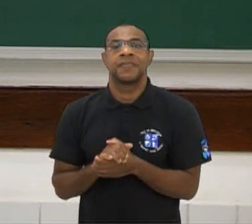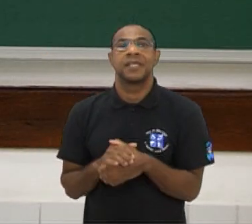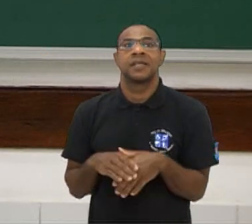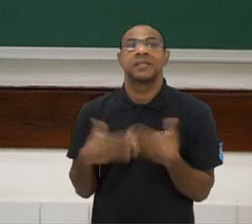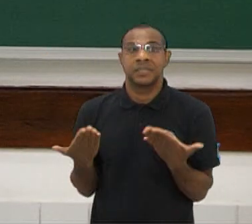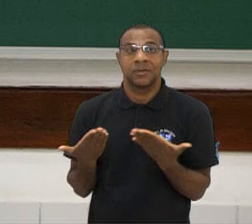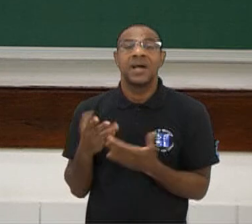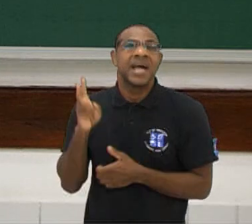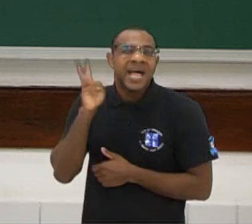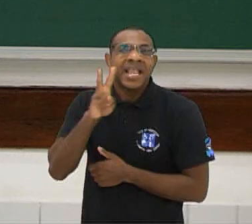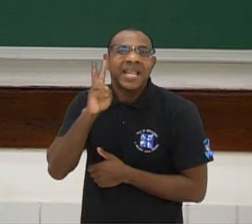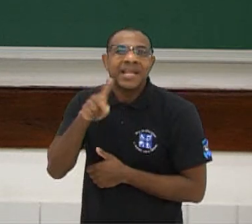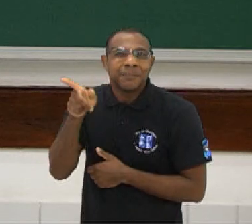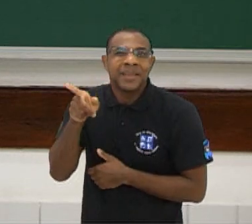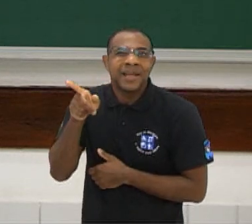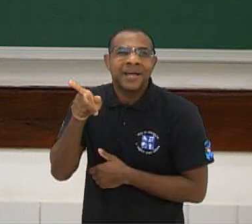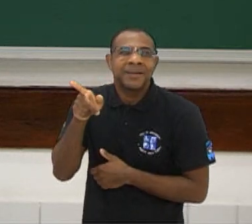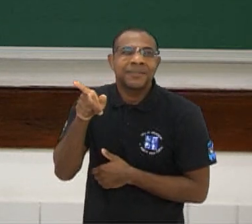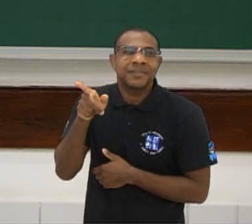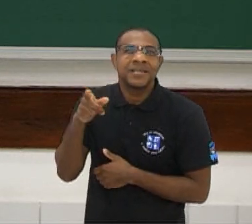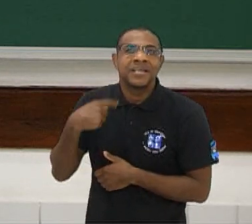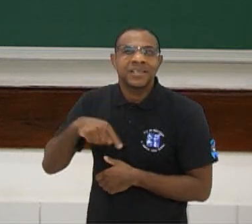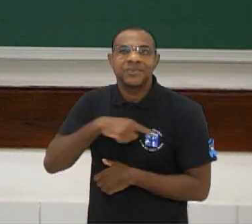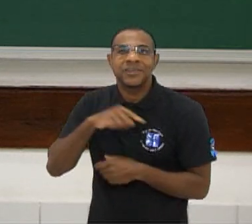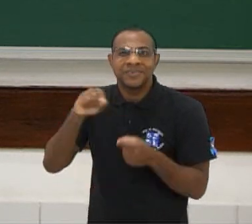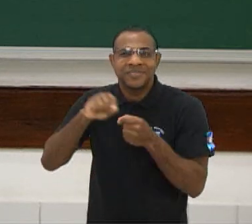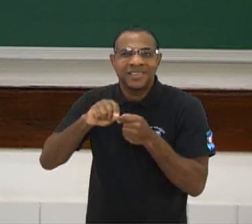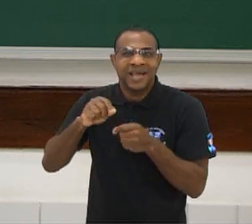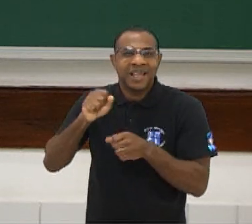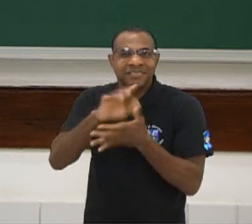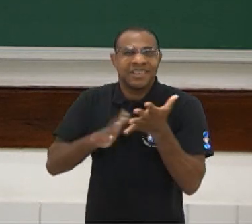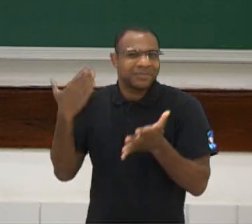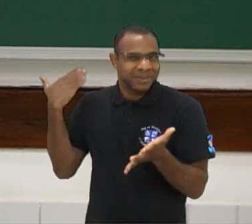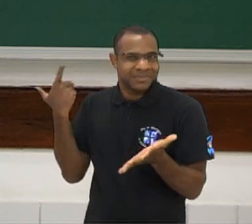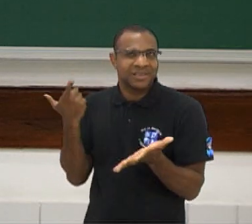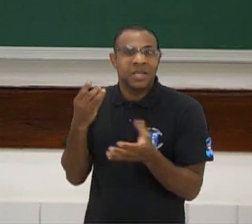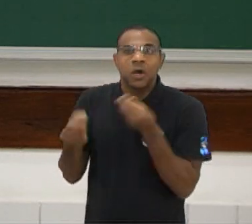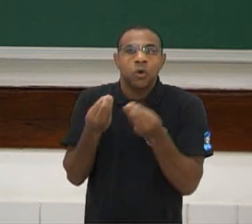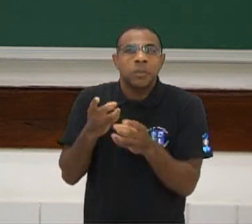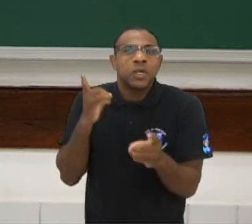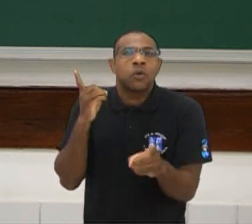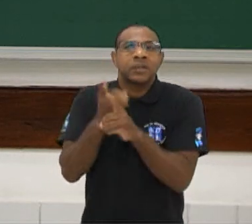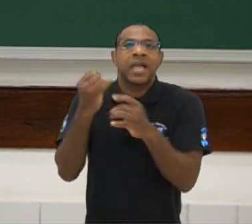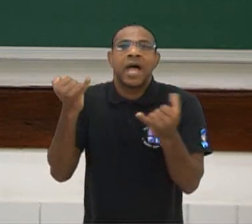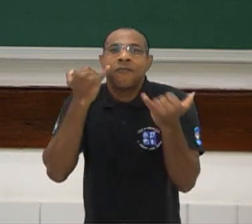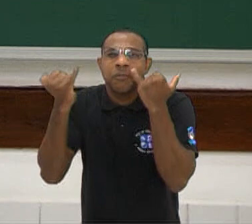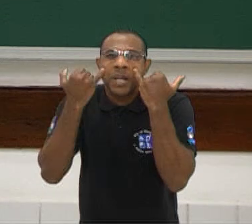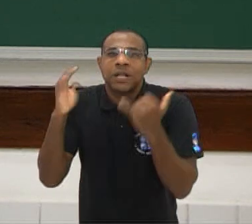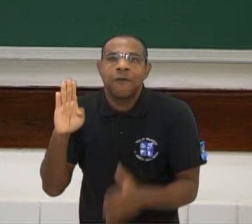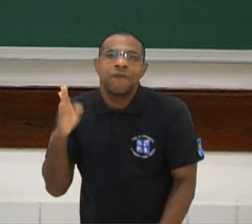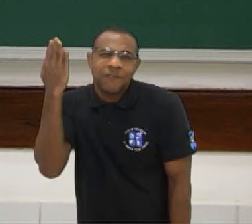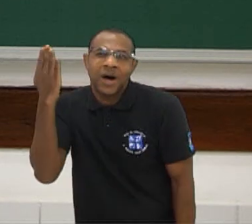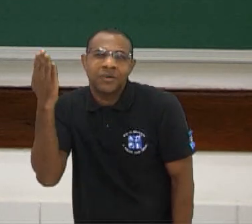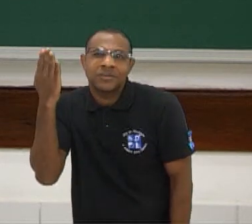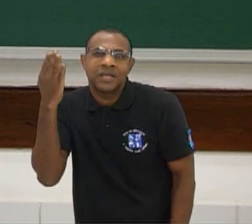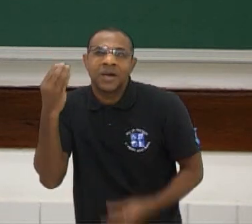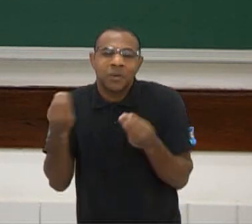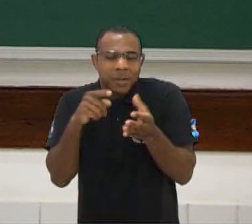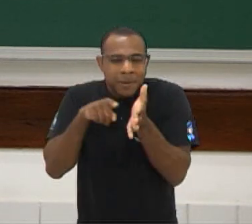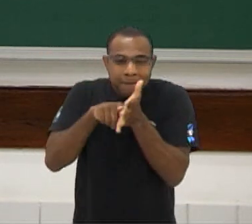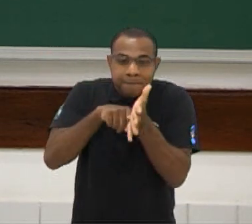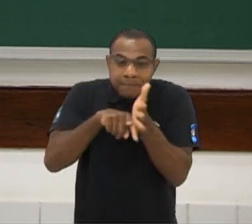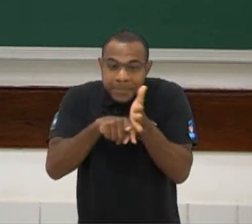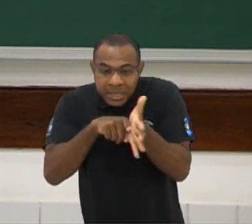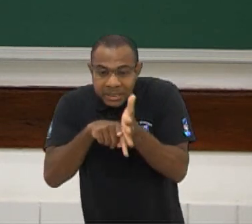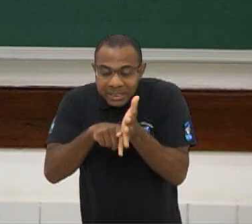descontextualizadas. Estão lembrados do nosso exercício que nós fizemos? Como encontrar essas fake news, de que forma que a gente pode pesquisar se realmente